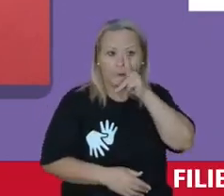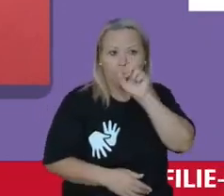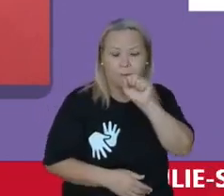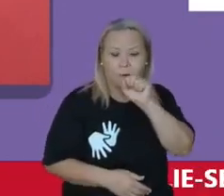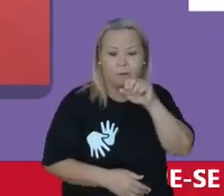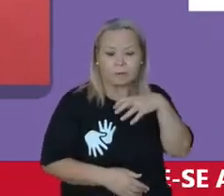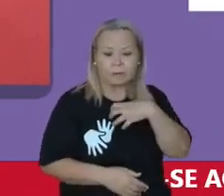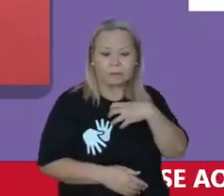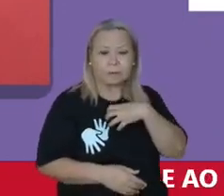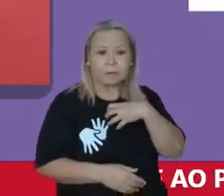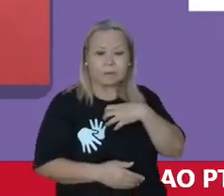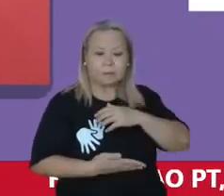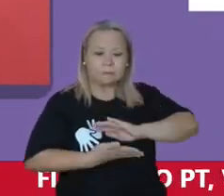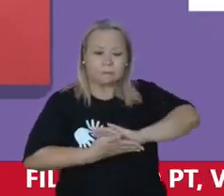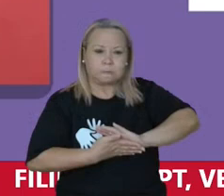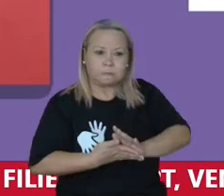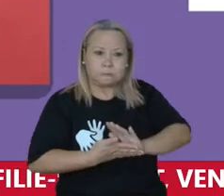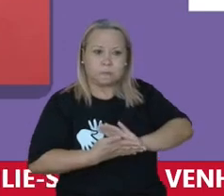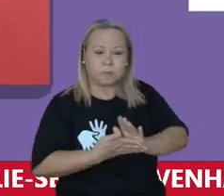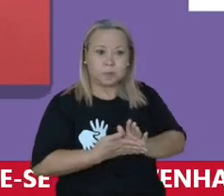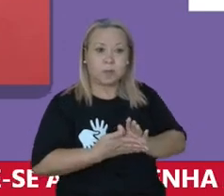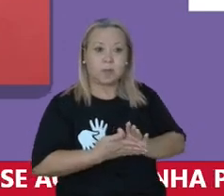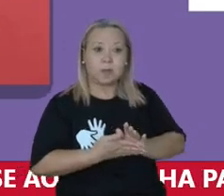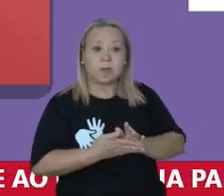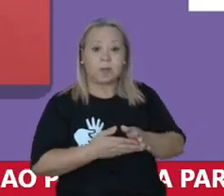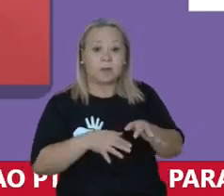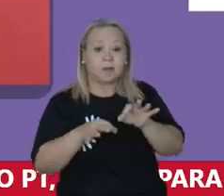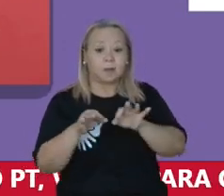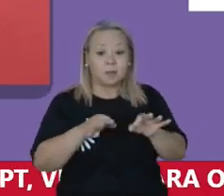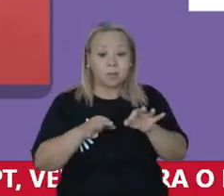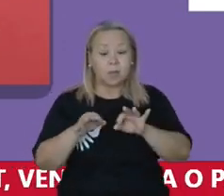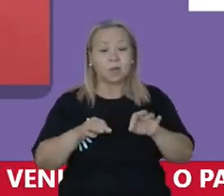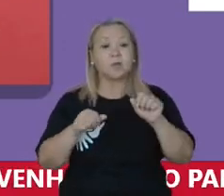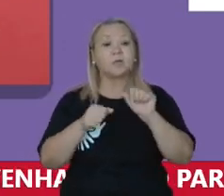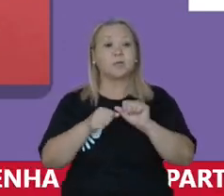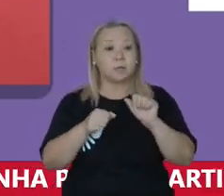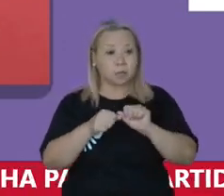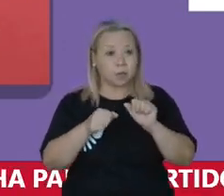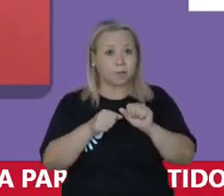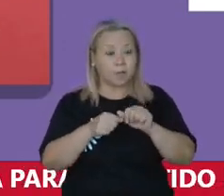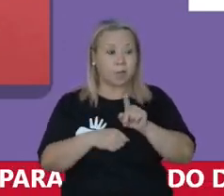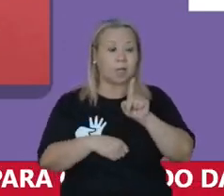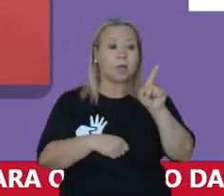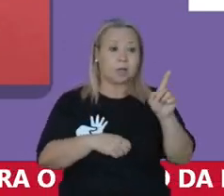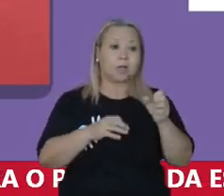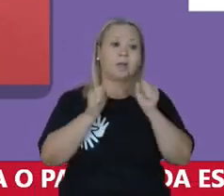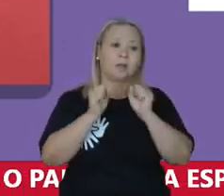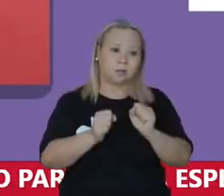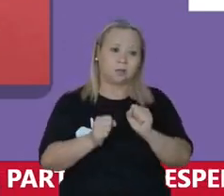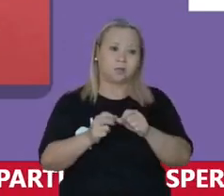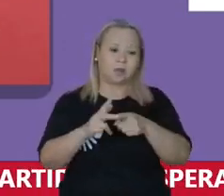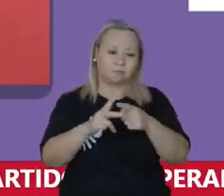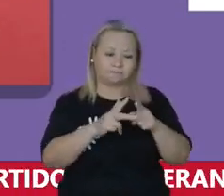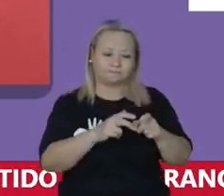no sentido de tensionar para que alguns ajustes fossem feitos e eles pudessem...